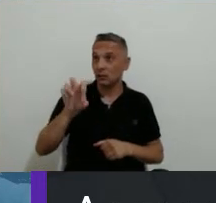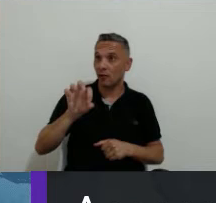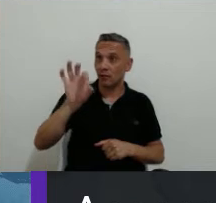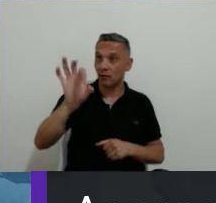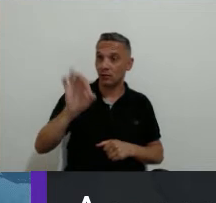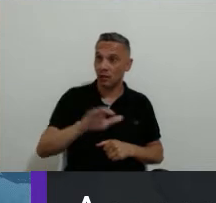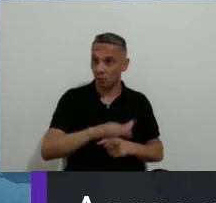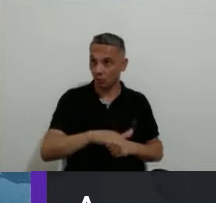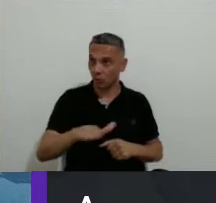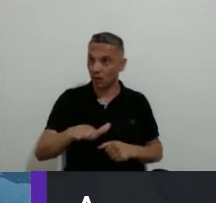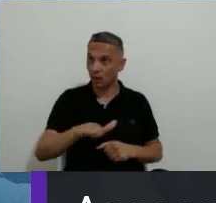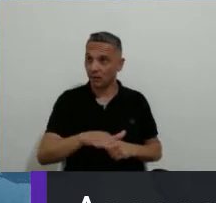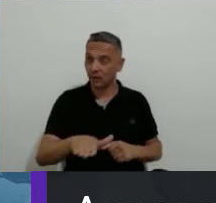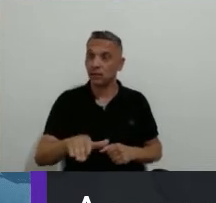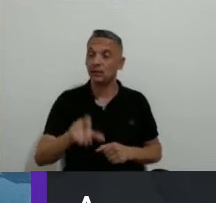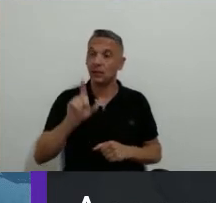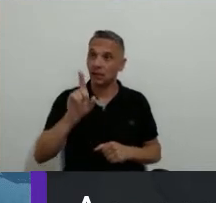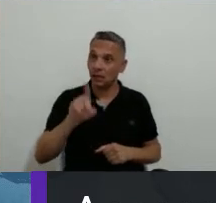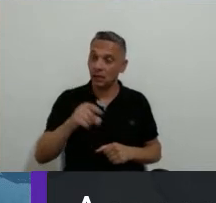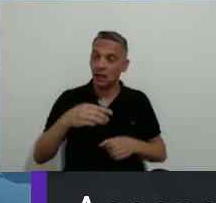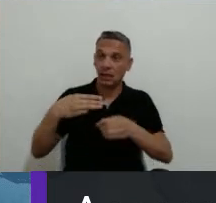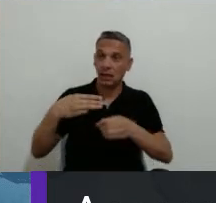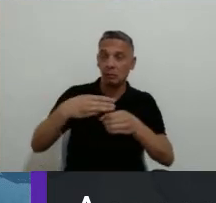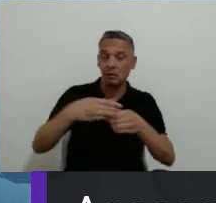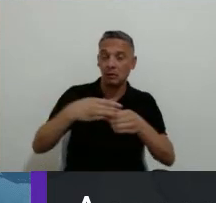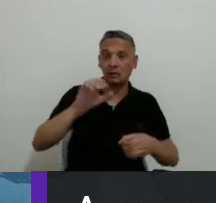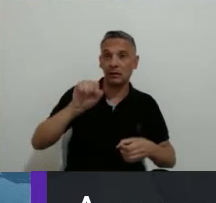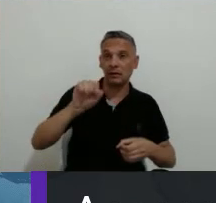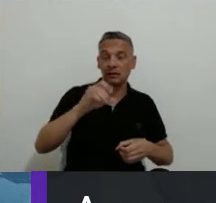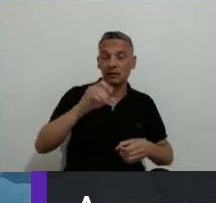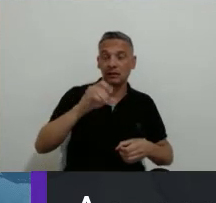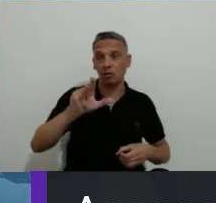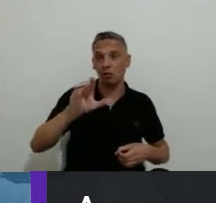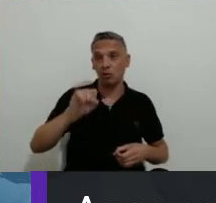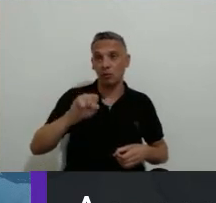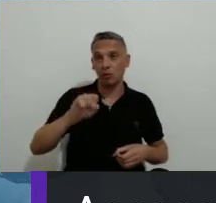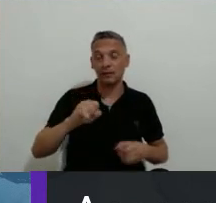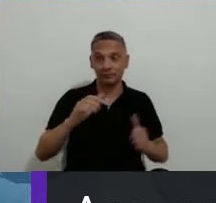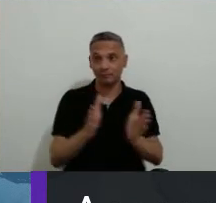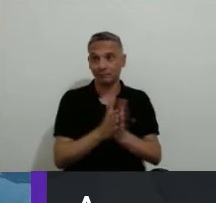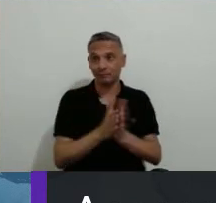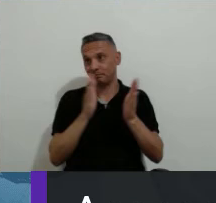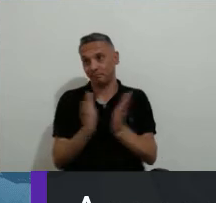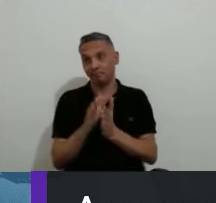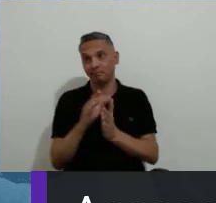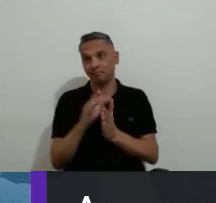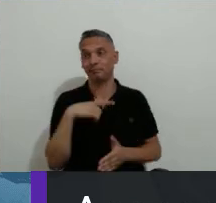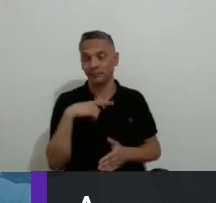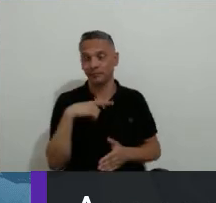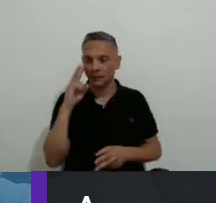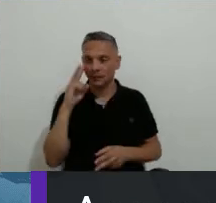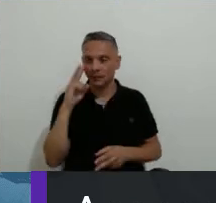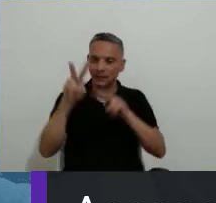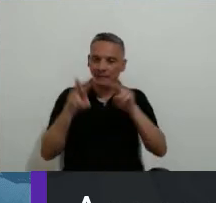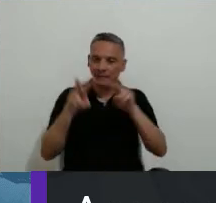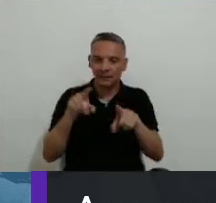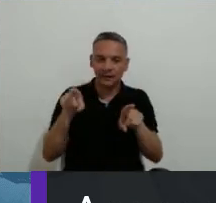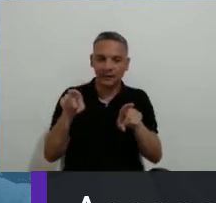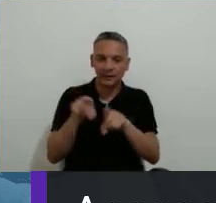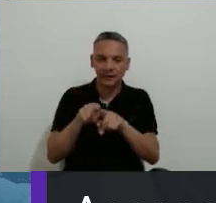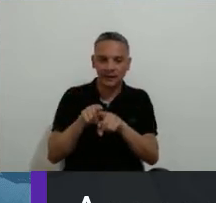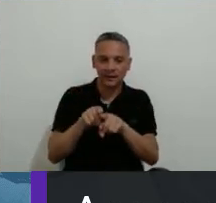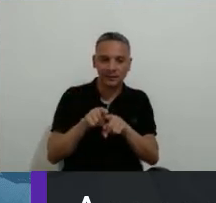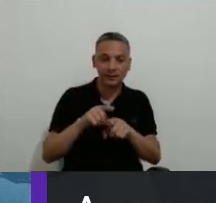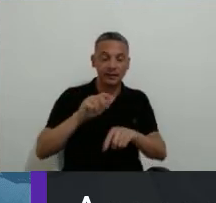crianças no município de São Luís em situação domiciliar de pobreza, se a gente olha para a desagregação por cor ou raça, a